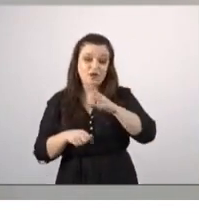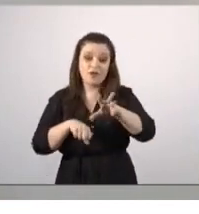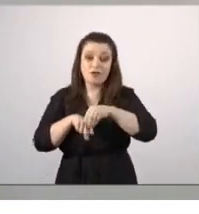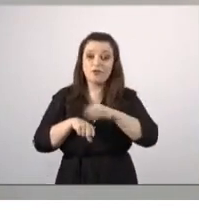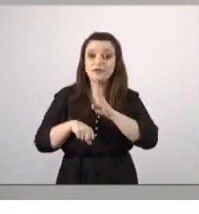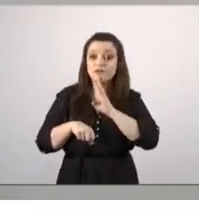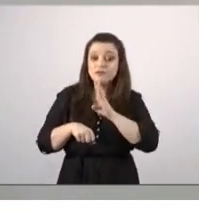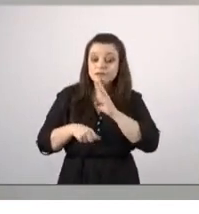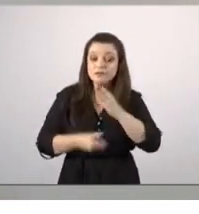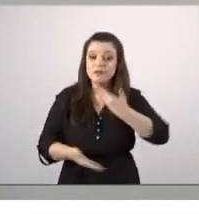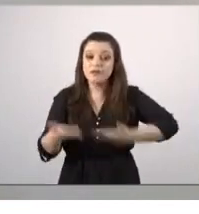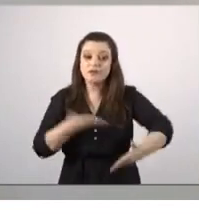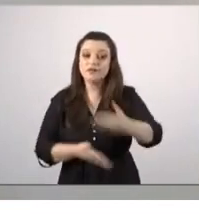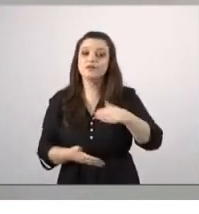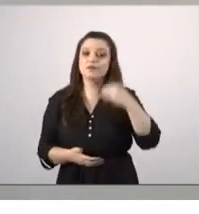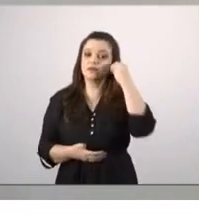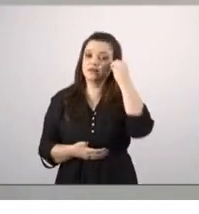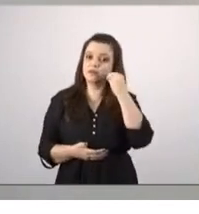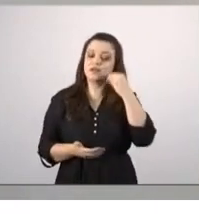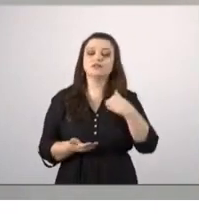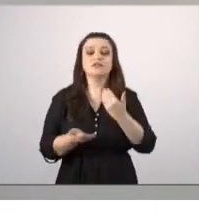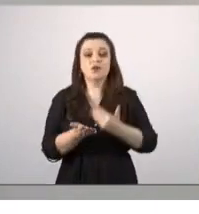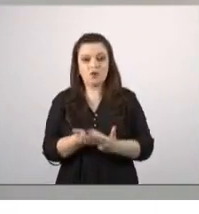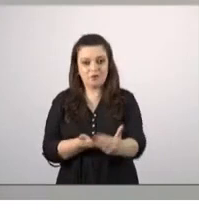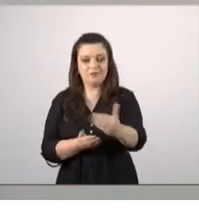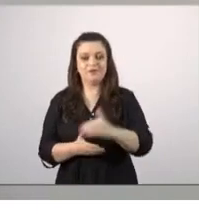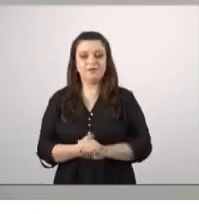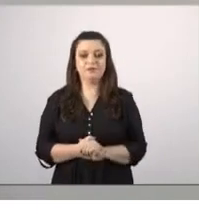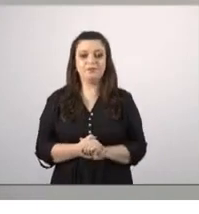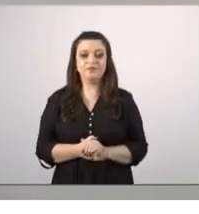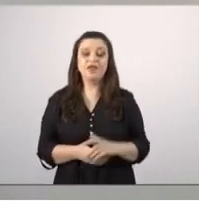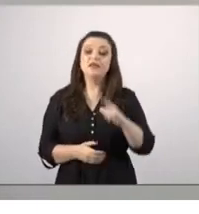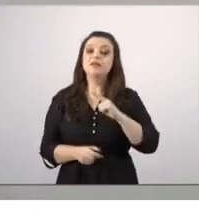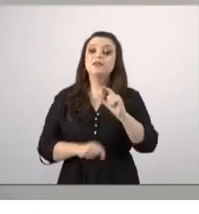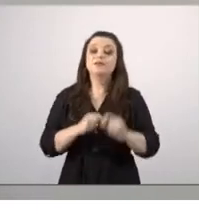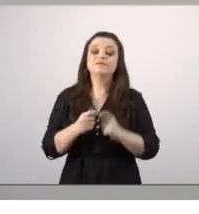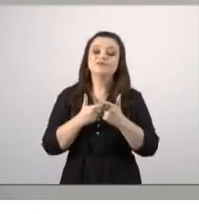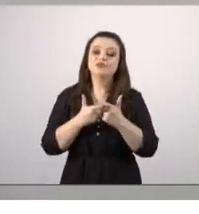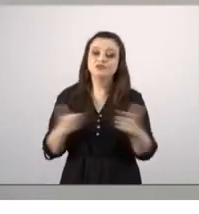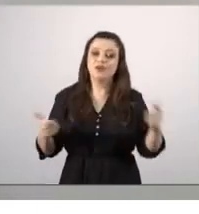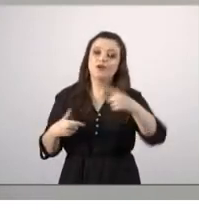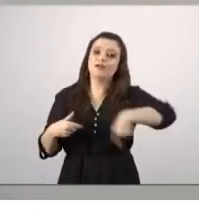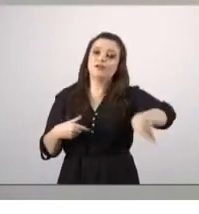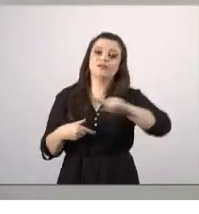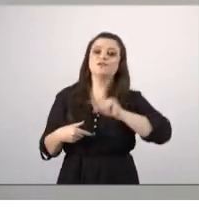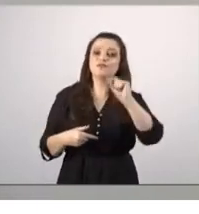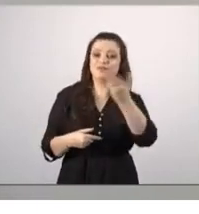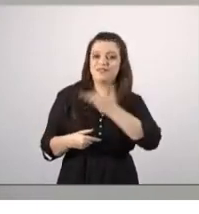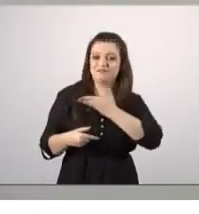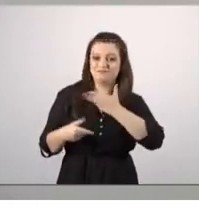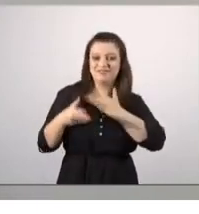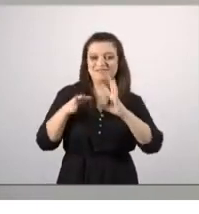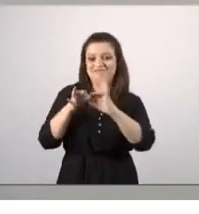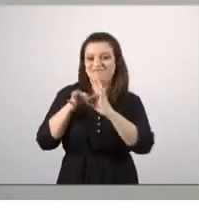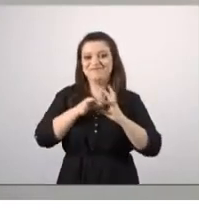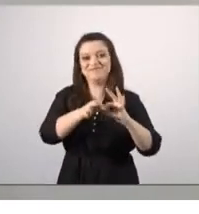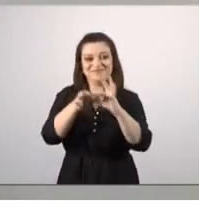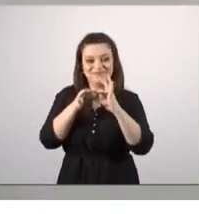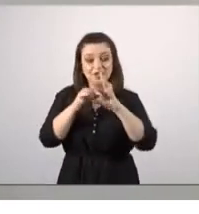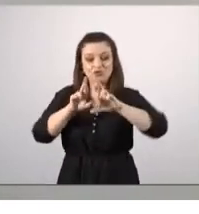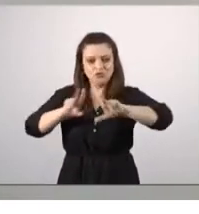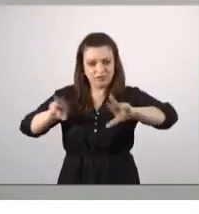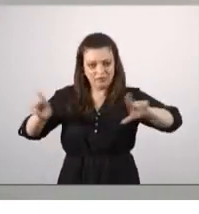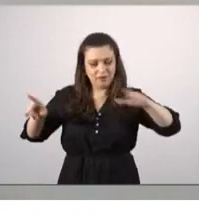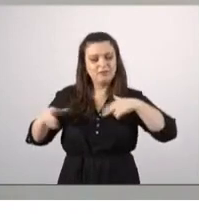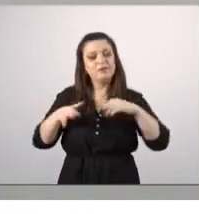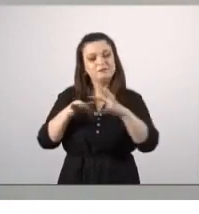começa a verdadeira transição. Temos uma vantagem imensa de ter uma turma tão unida, apesar de tão diferente. Lembro-me de